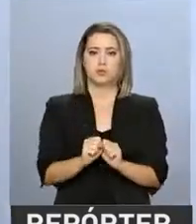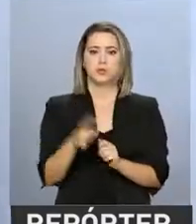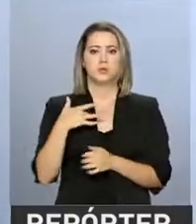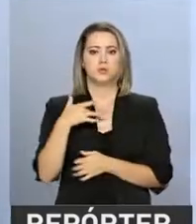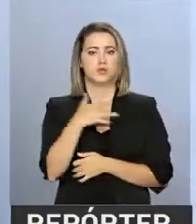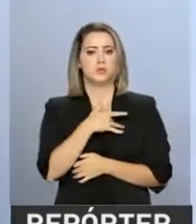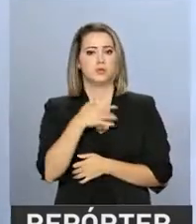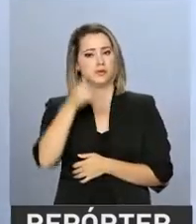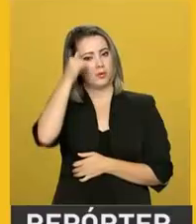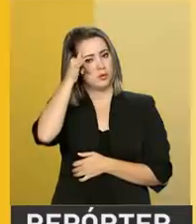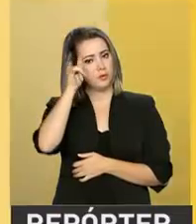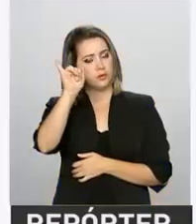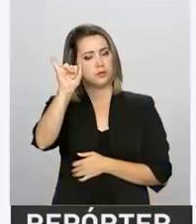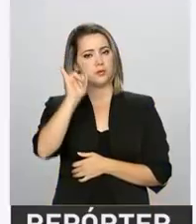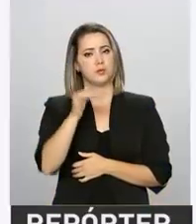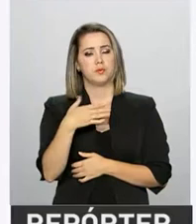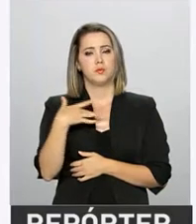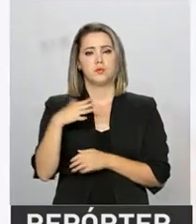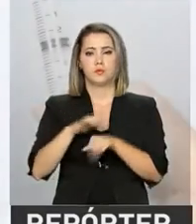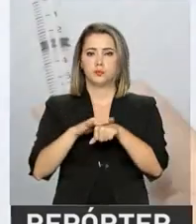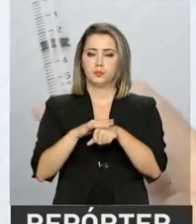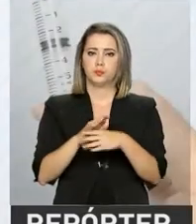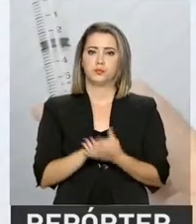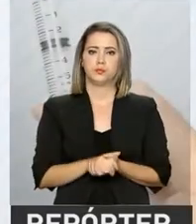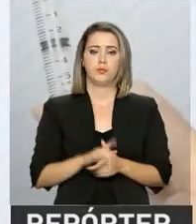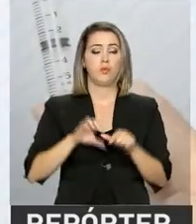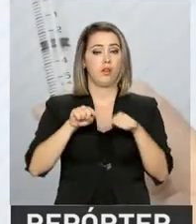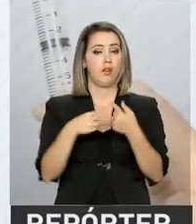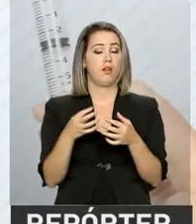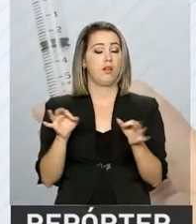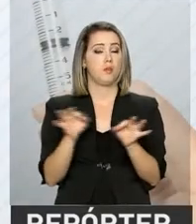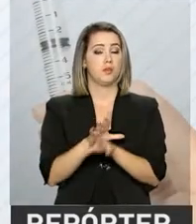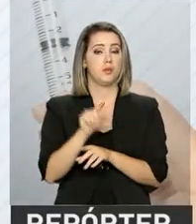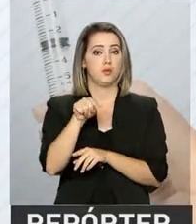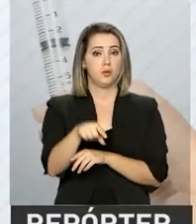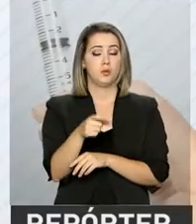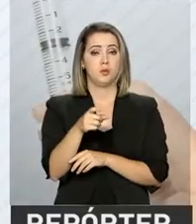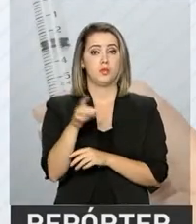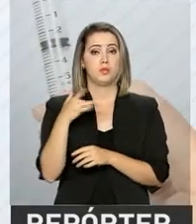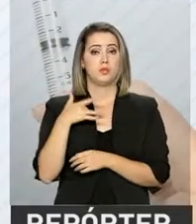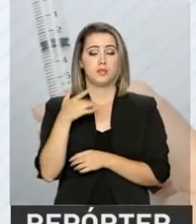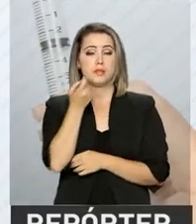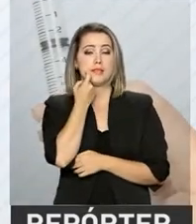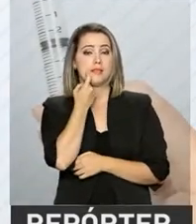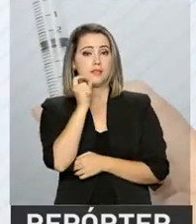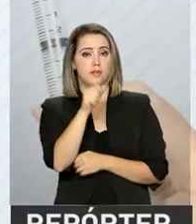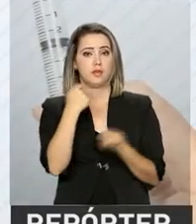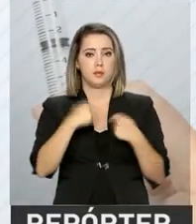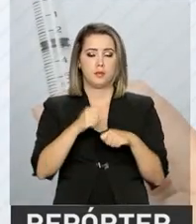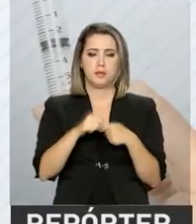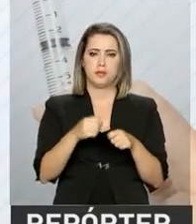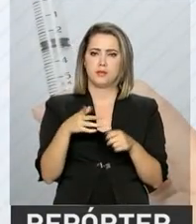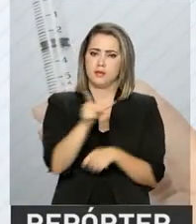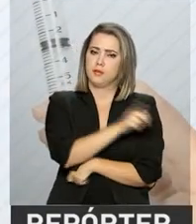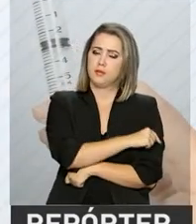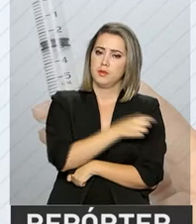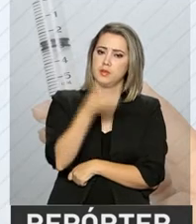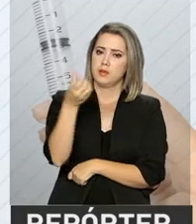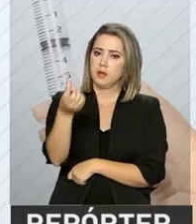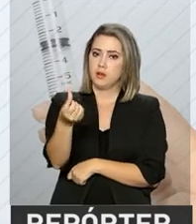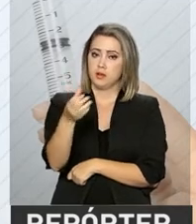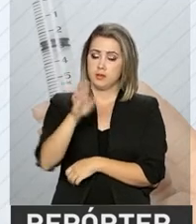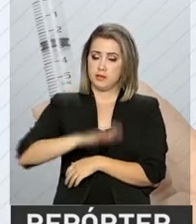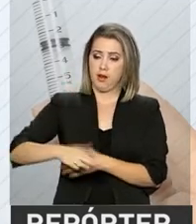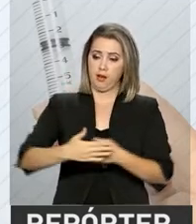prevenida contra algumas doenças. A campanha da gripe termina na próxima sexta-feira. Precisam se vacinar crianças de 6 meses